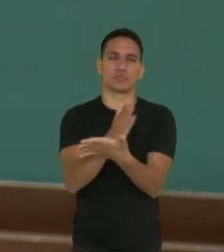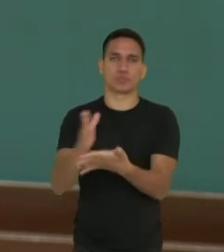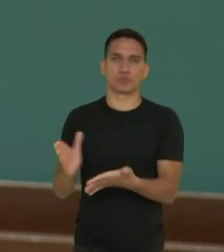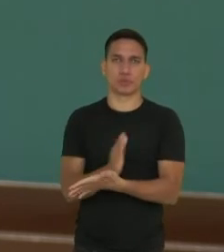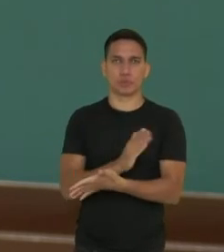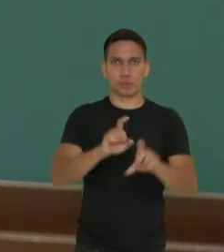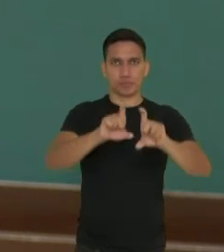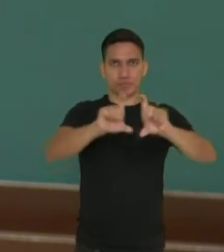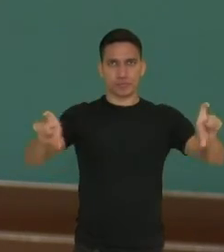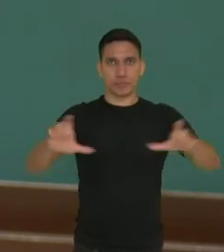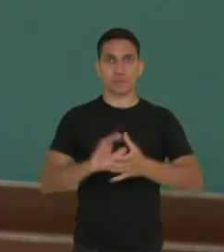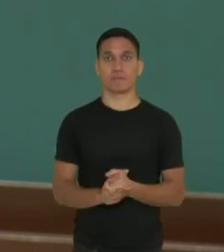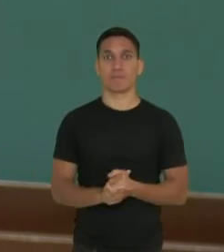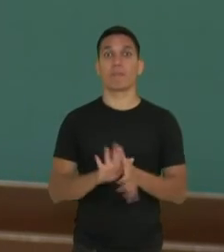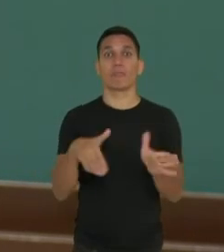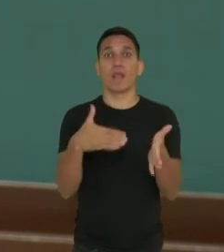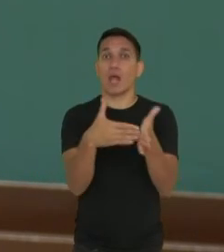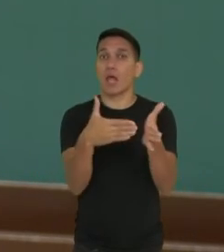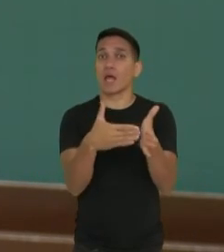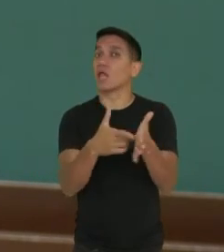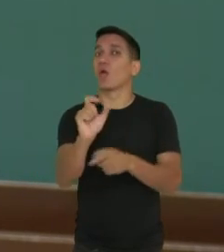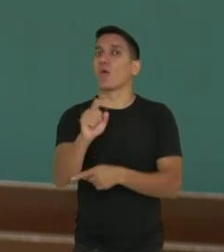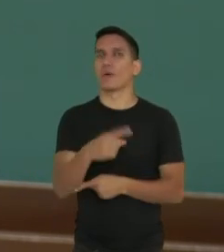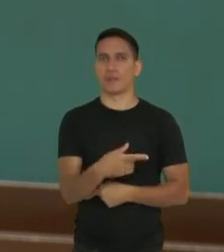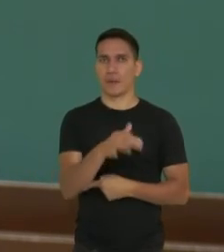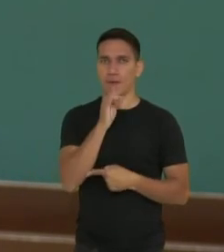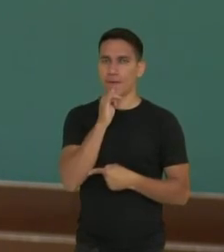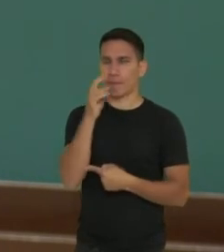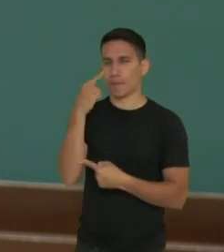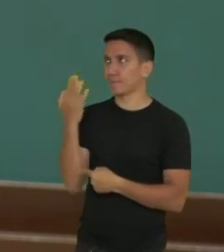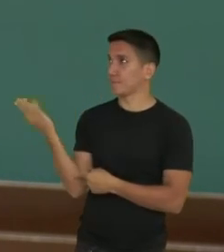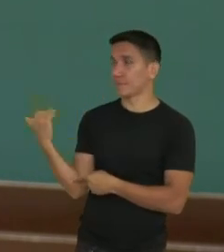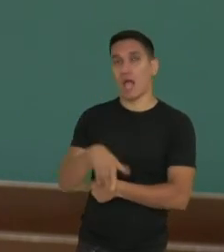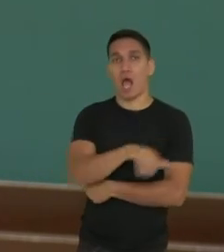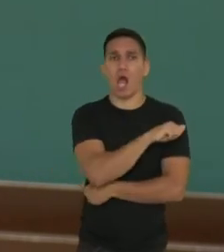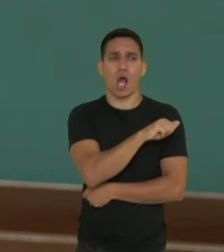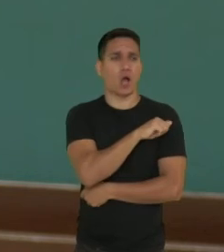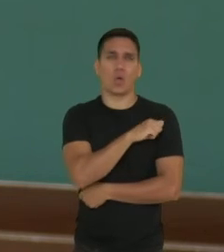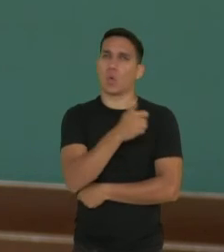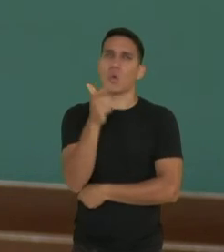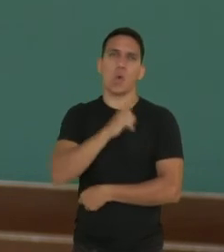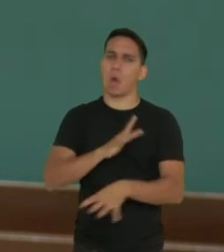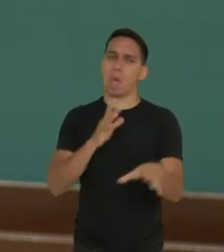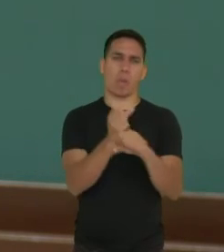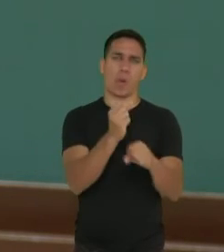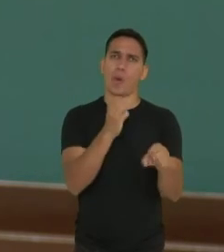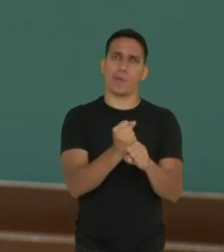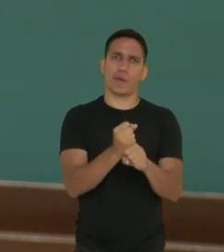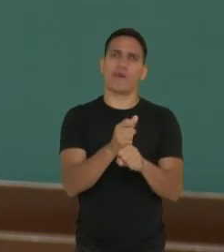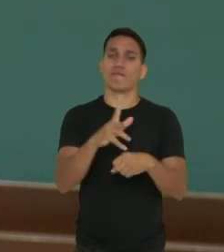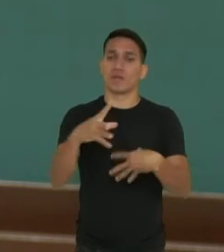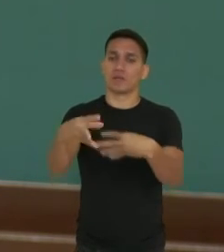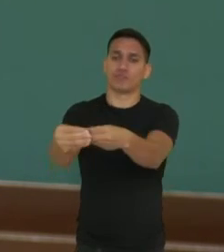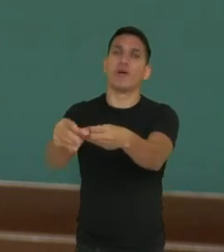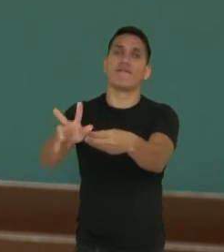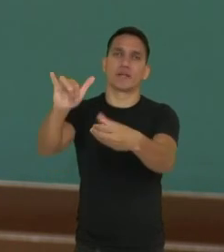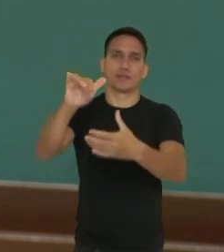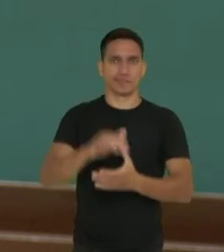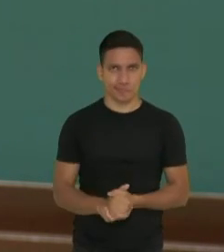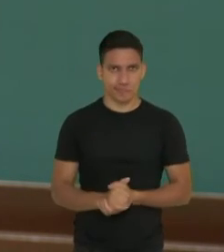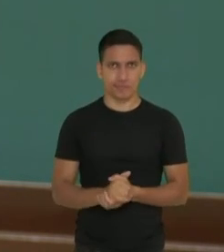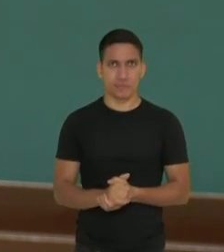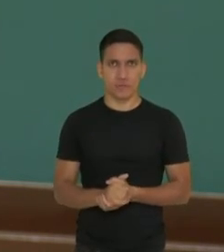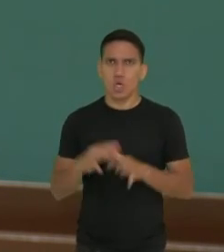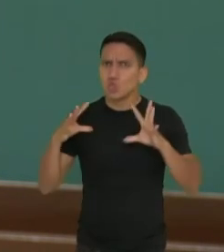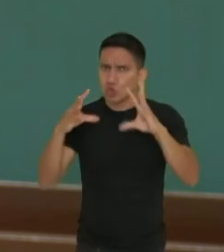né? As restritivas, observem lá, os alunos que não alcançaram a média farão recuperação. Todos vão fazer